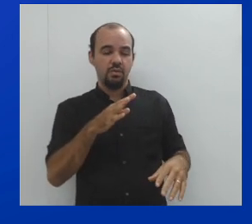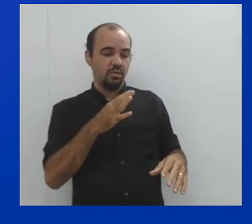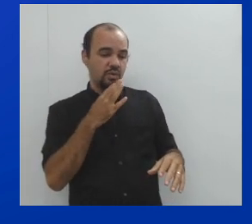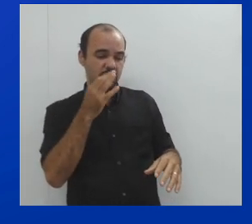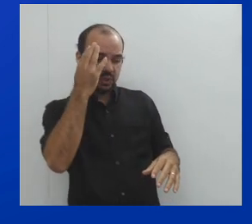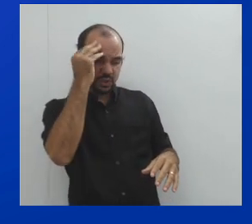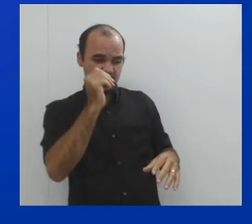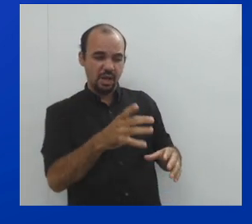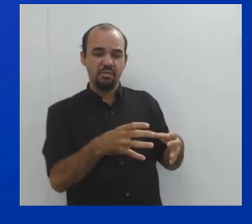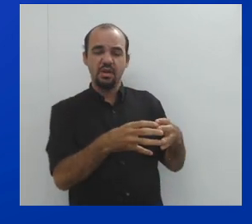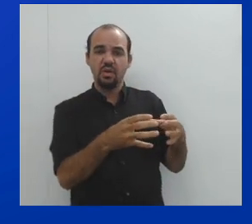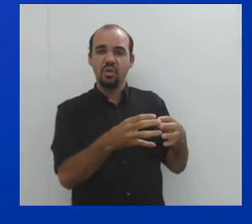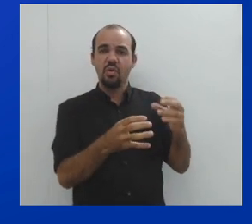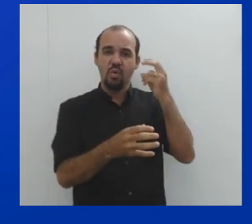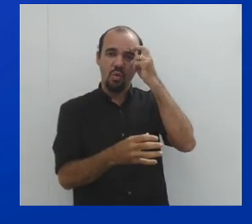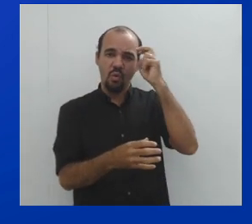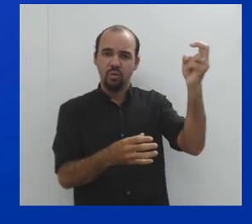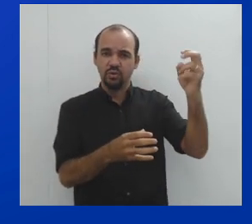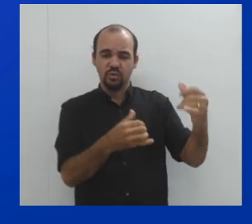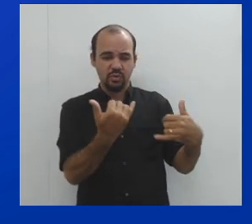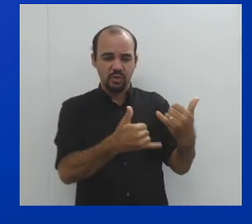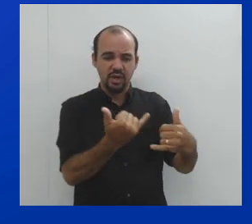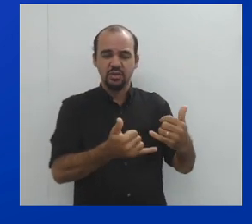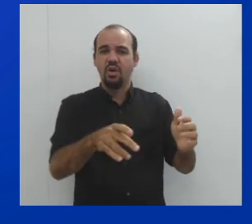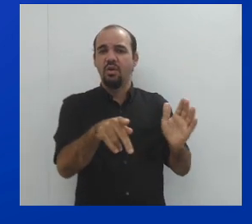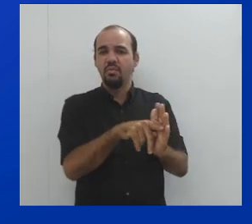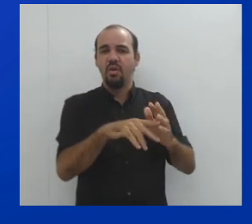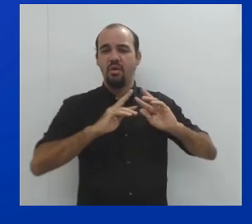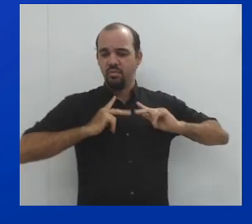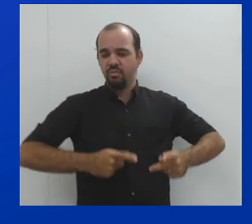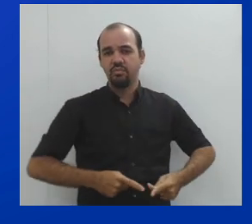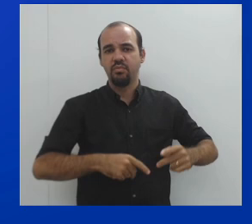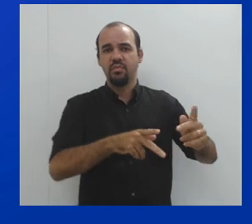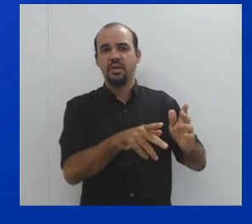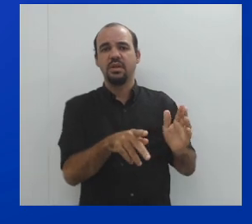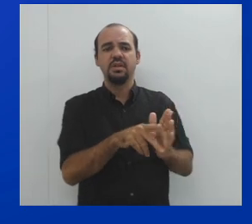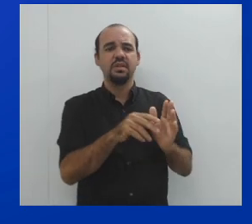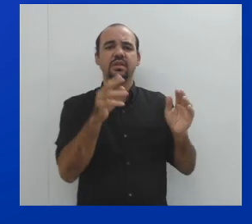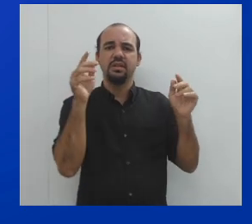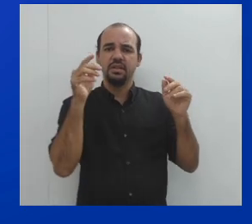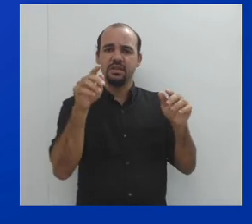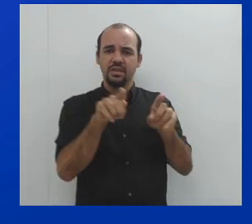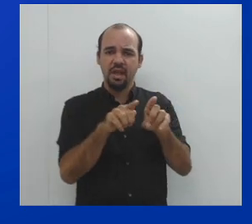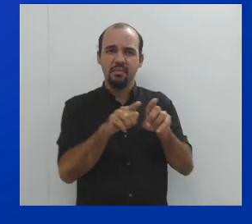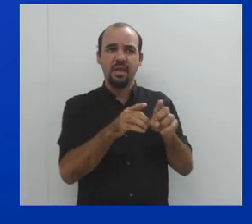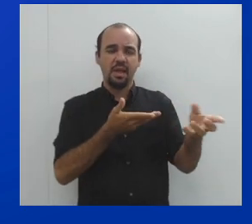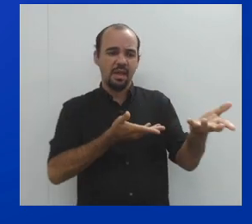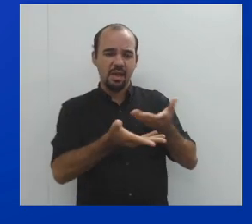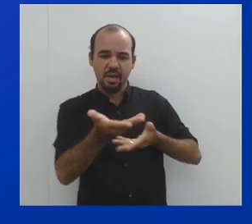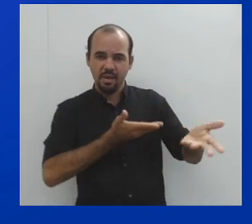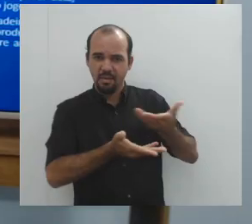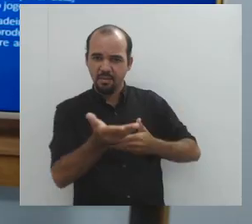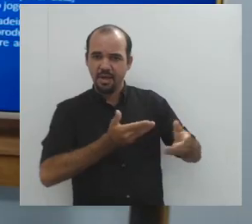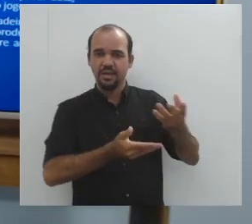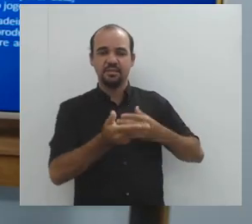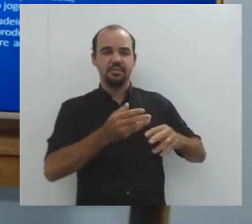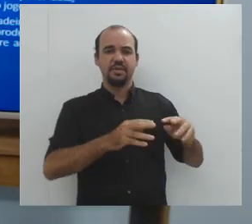a partir dela, conhecer como seus participantes lidam com o jogo.